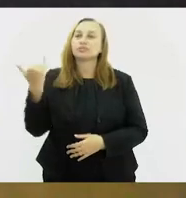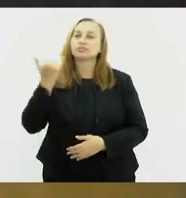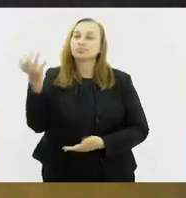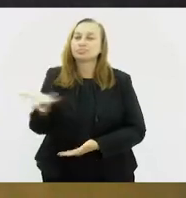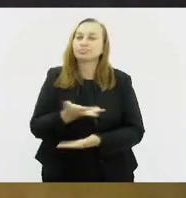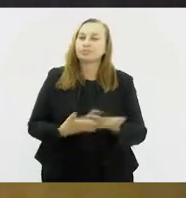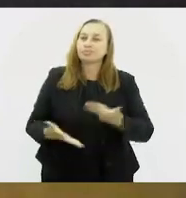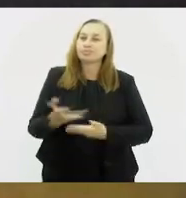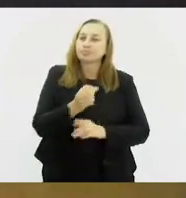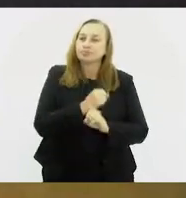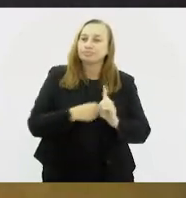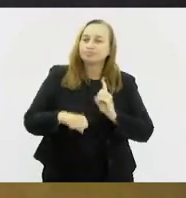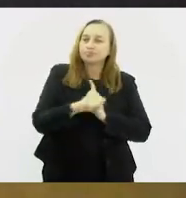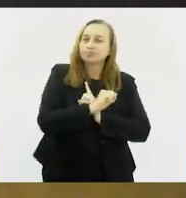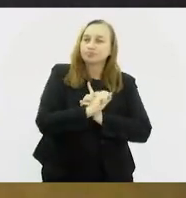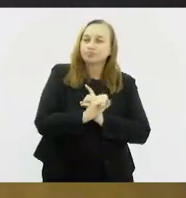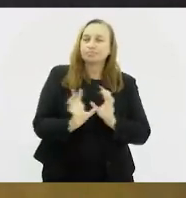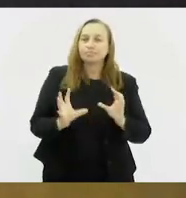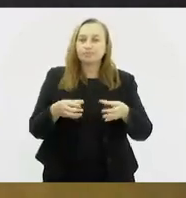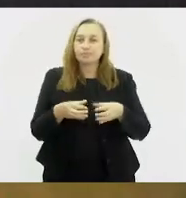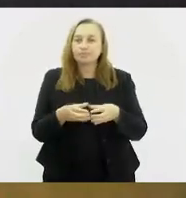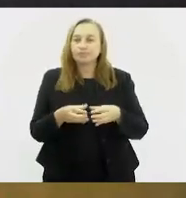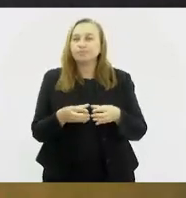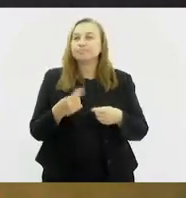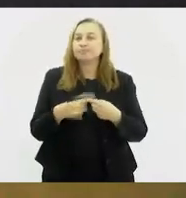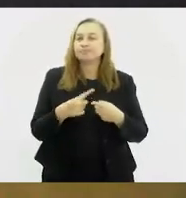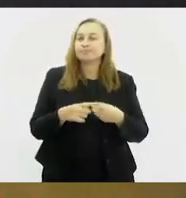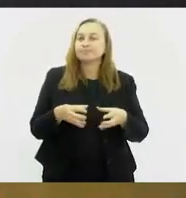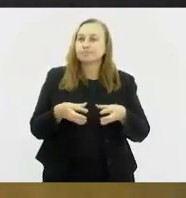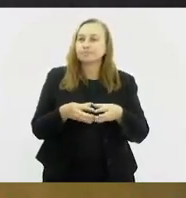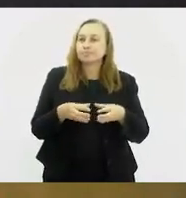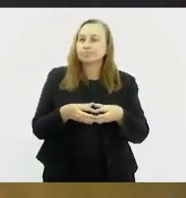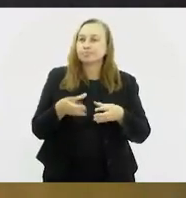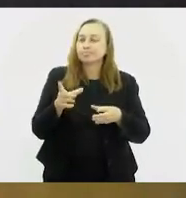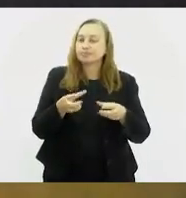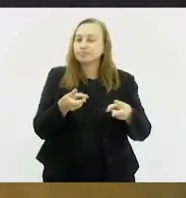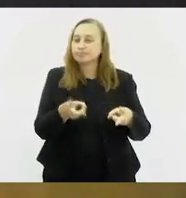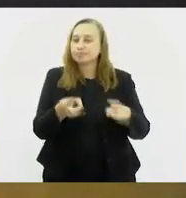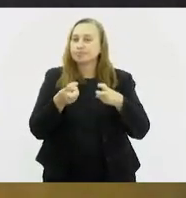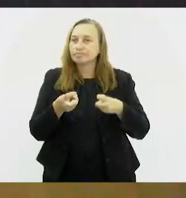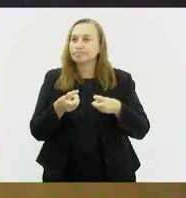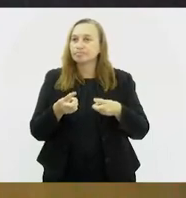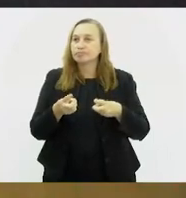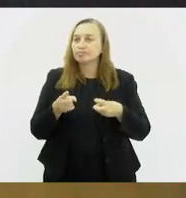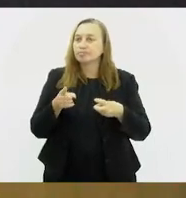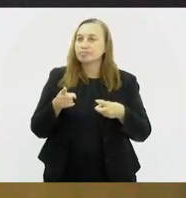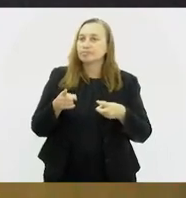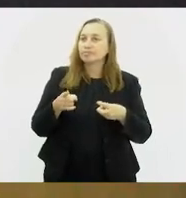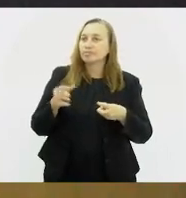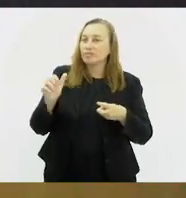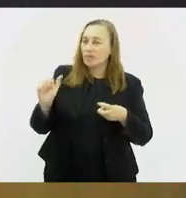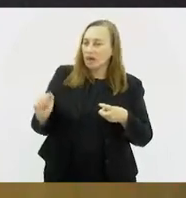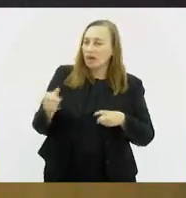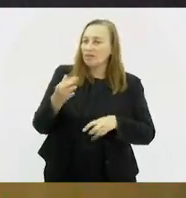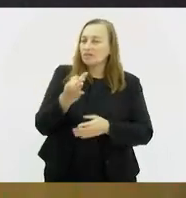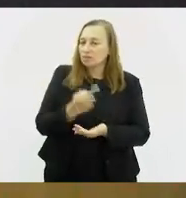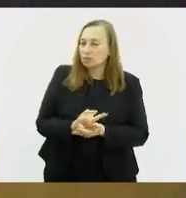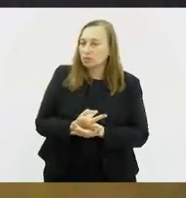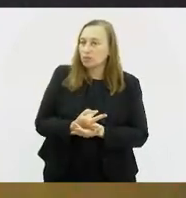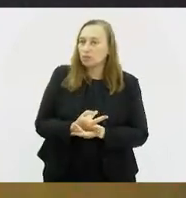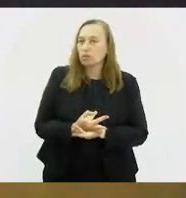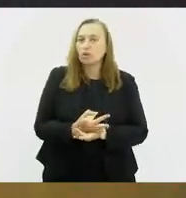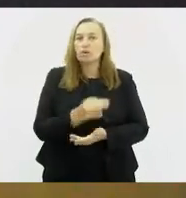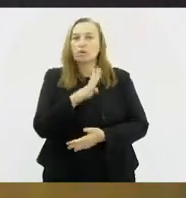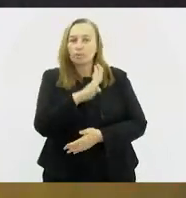participação social e dos grupos, porque é no grupo que a gente percebe que o seu fulano não está indo, que seu ciclano está mais